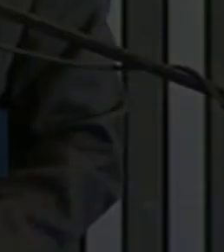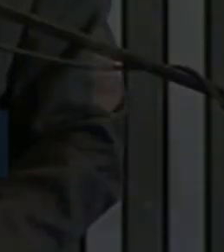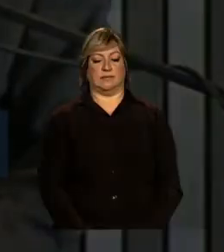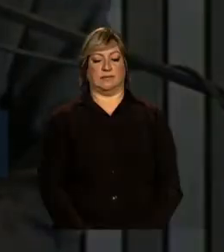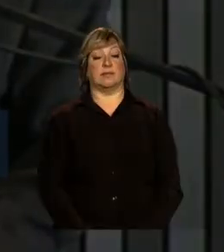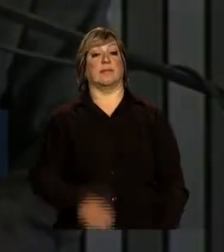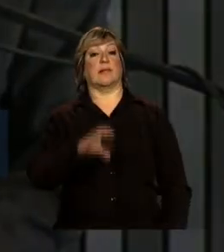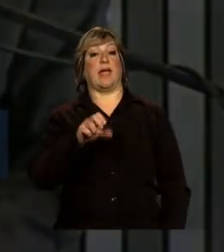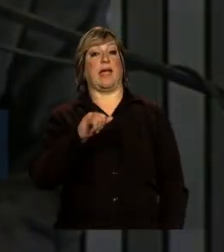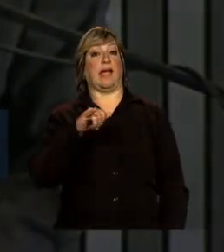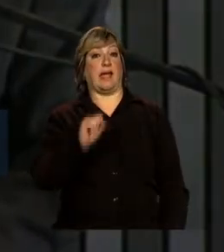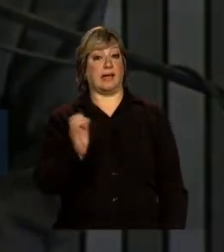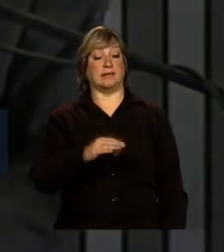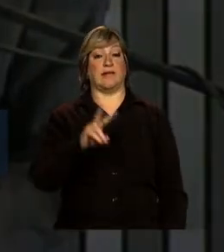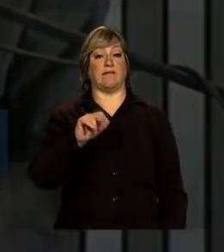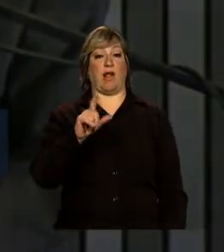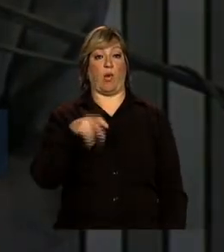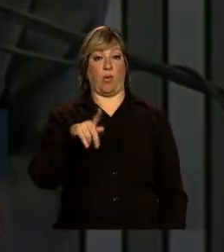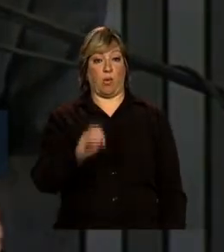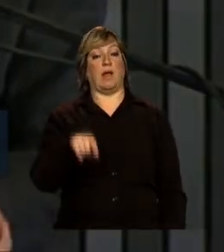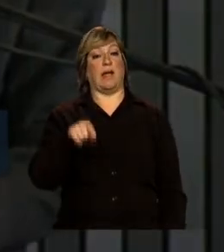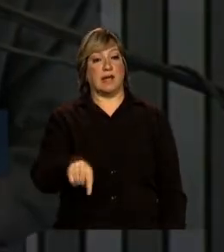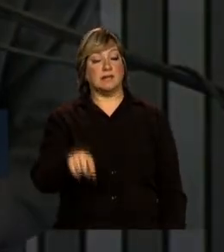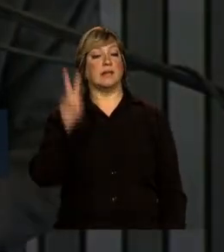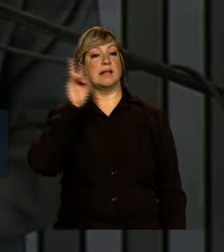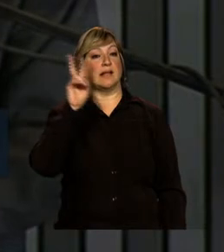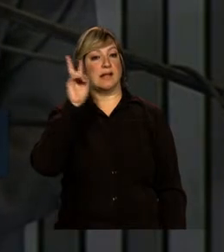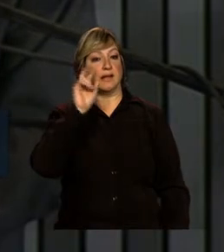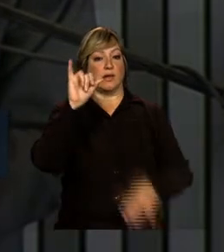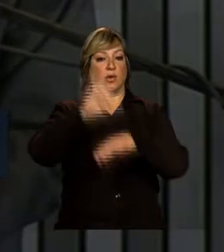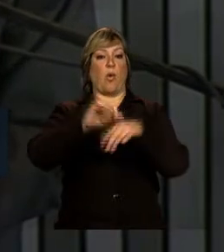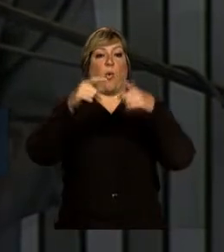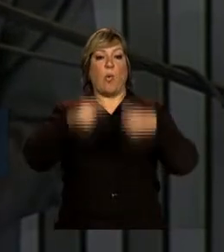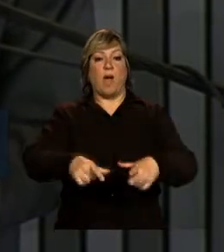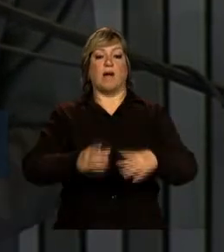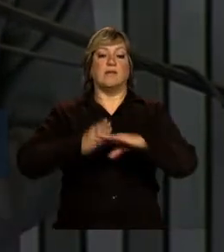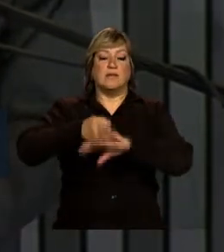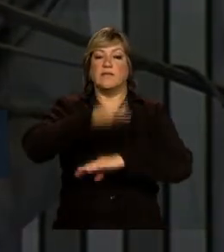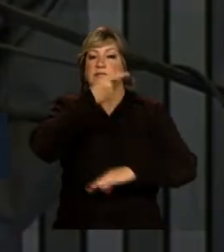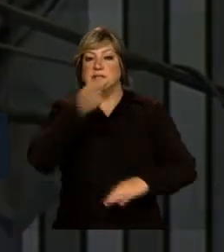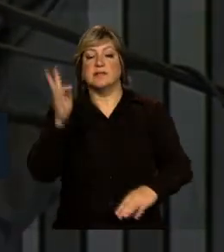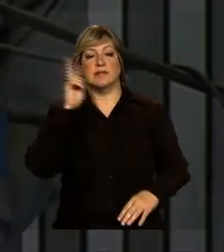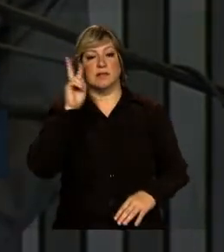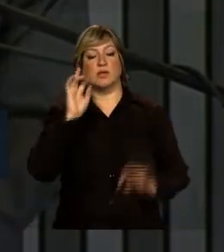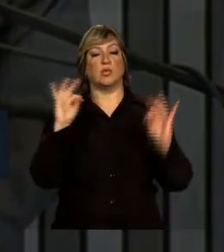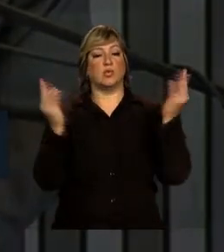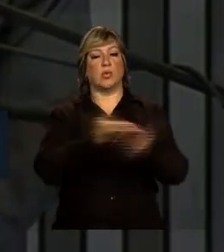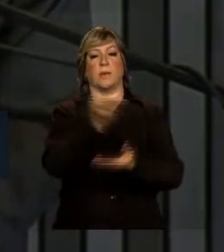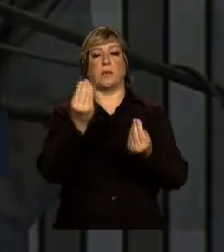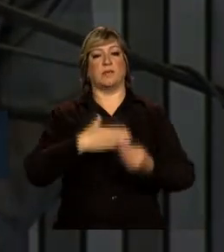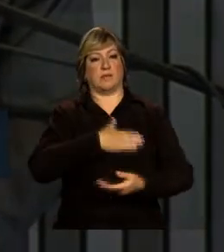O Cais do Valongo é um itinerário de memória da humanidade. Sejam todos e todas